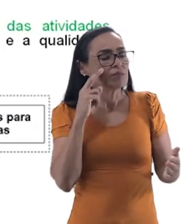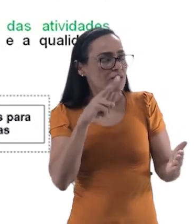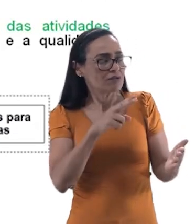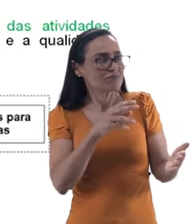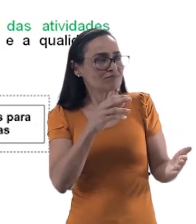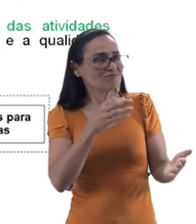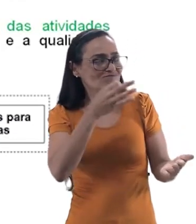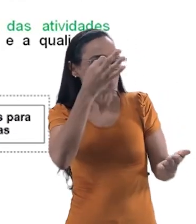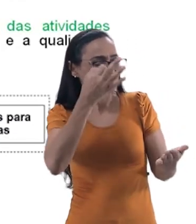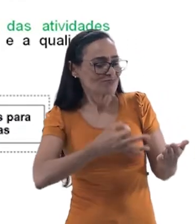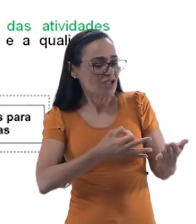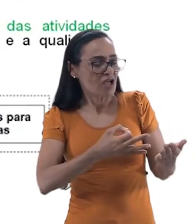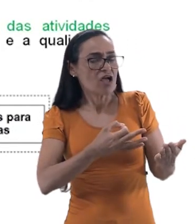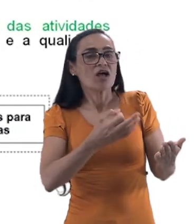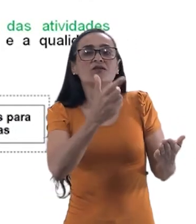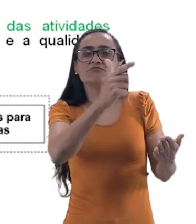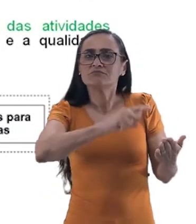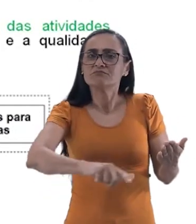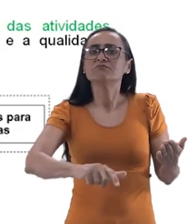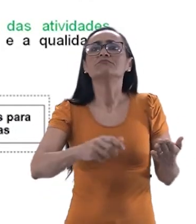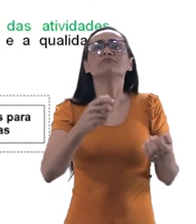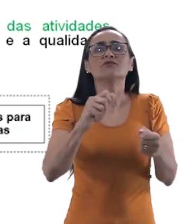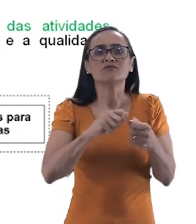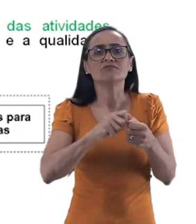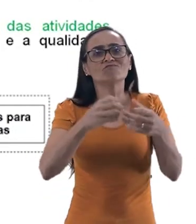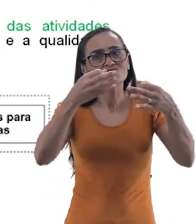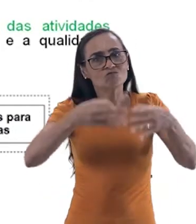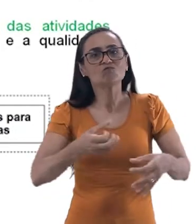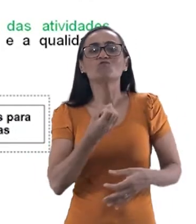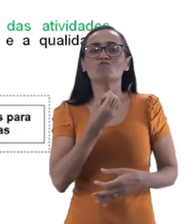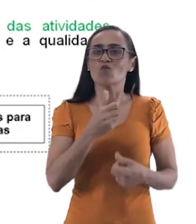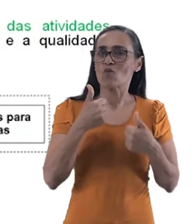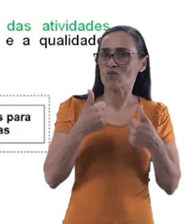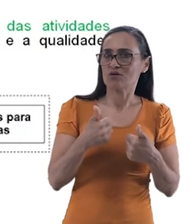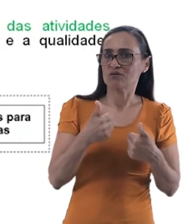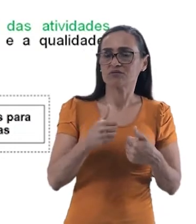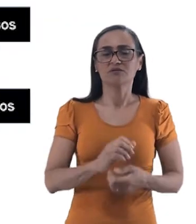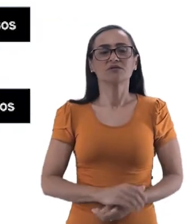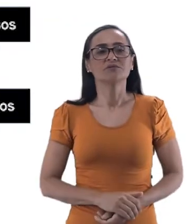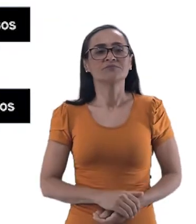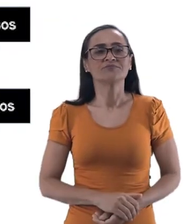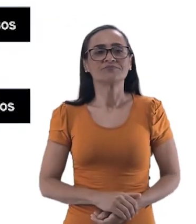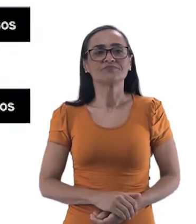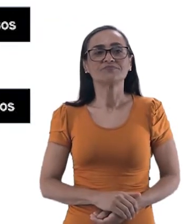elas realmente são executadas de forma eficiente.